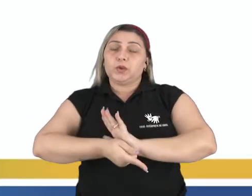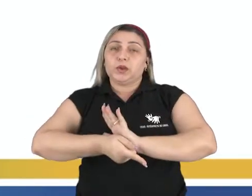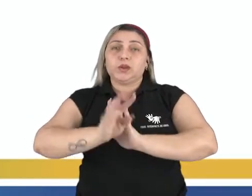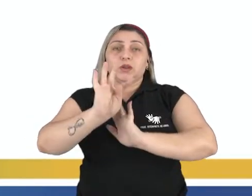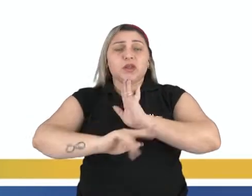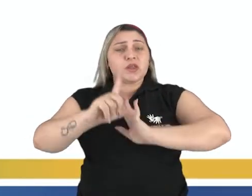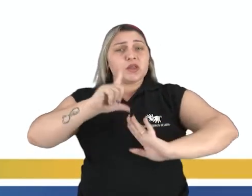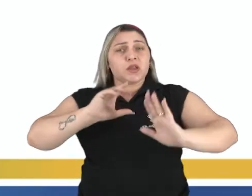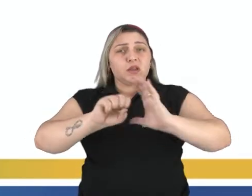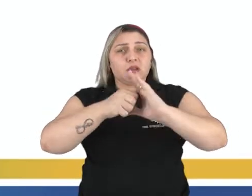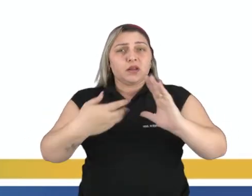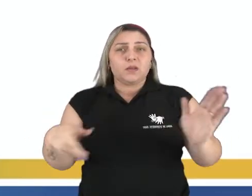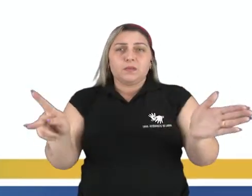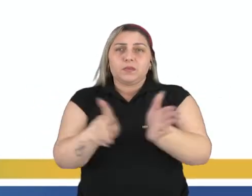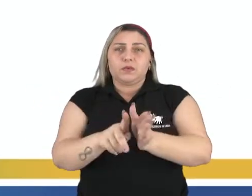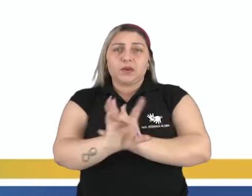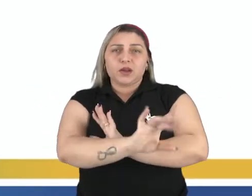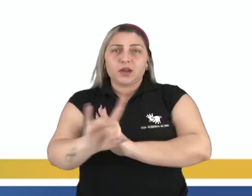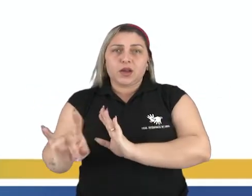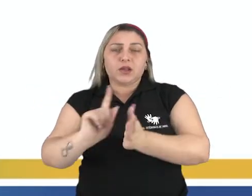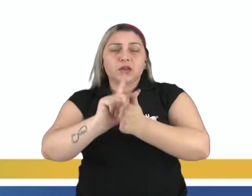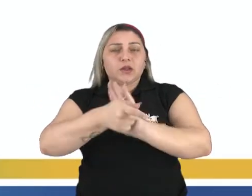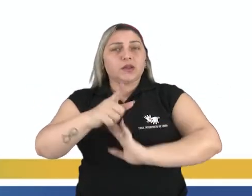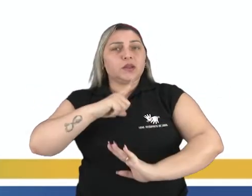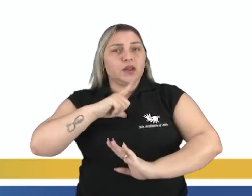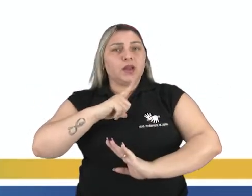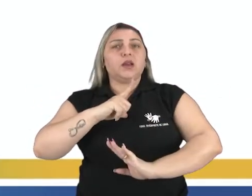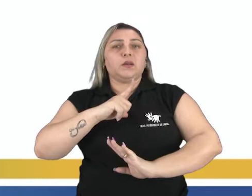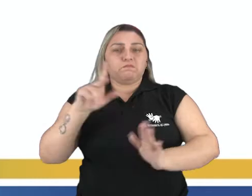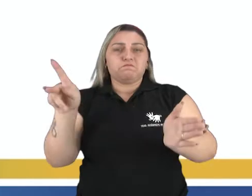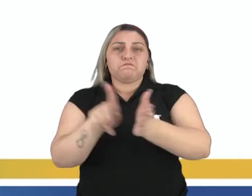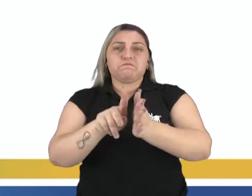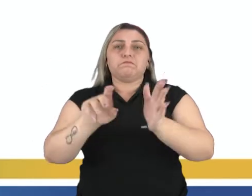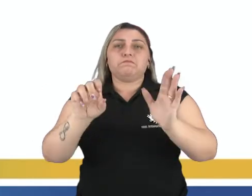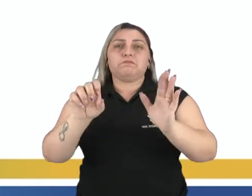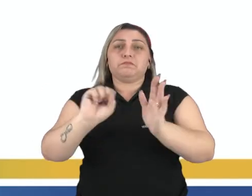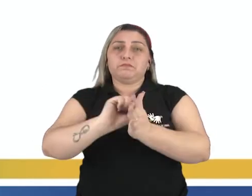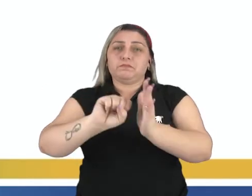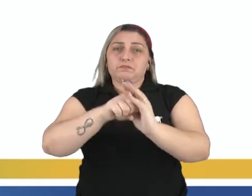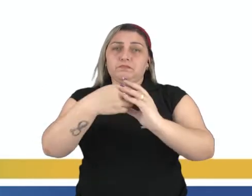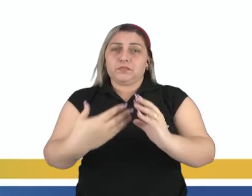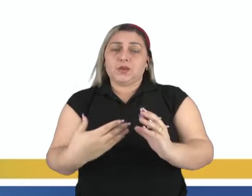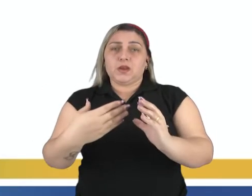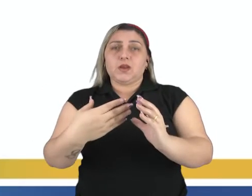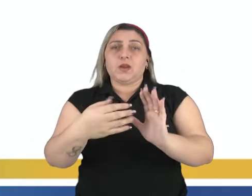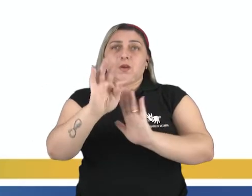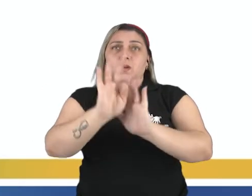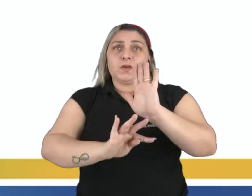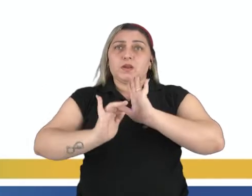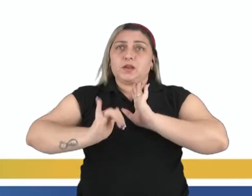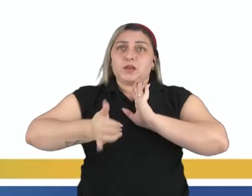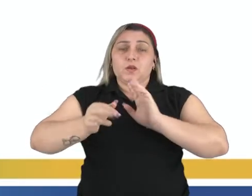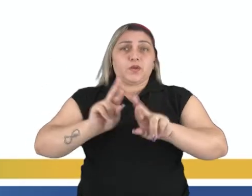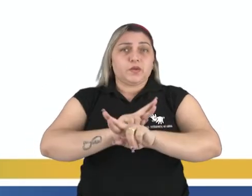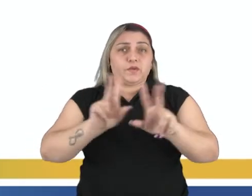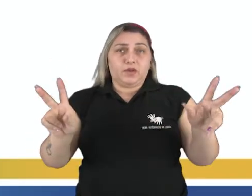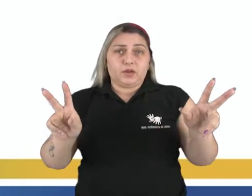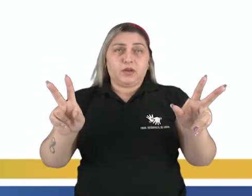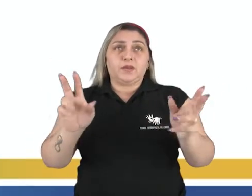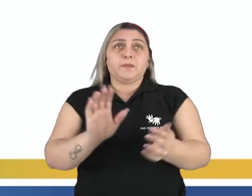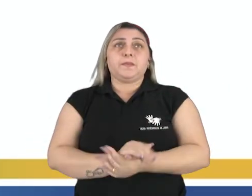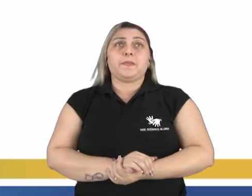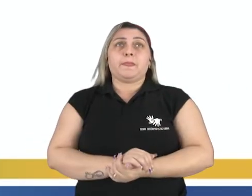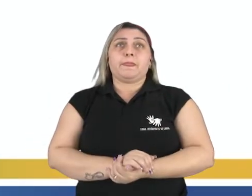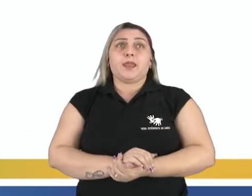textual ele tem característica própria cada gênero tem a sua característica tá bom e o texto narrativo não é diferente bom